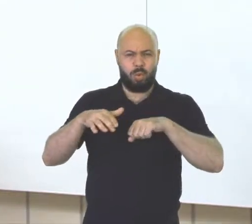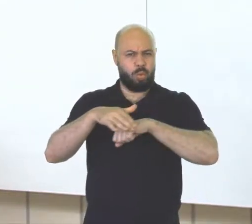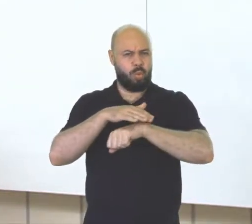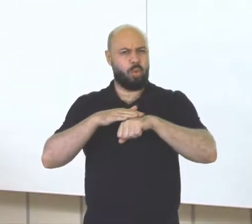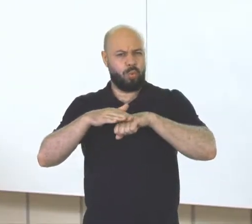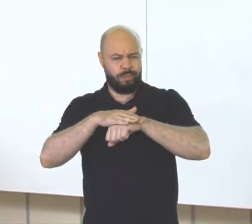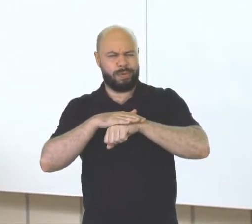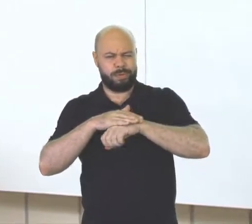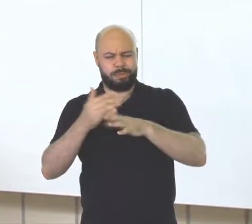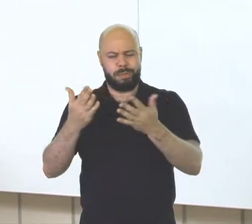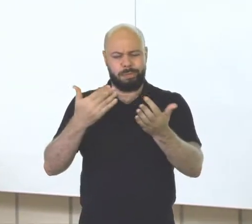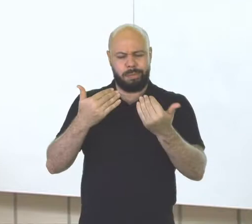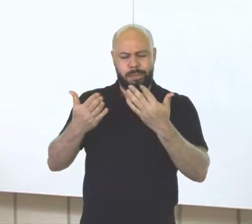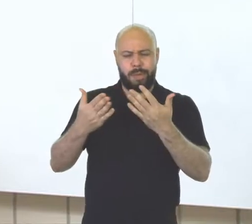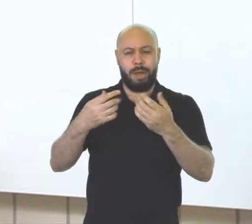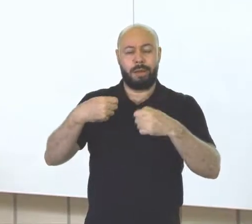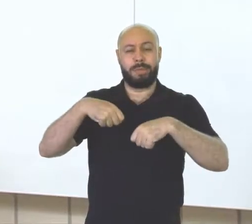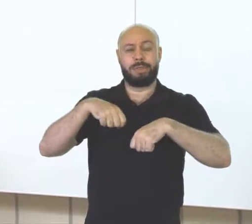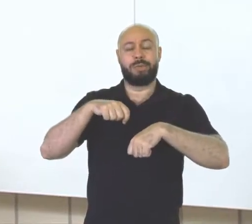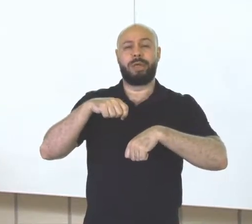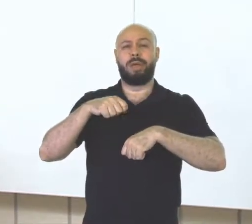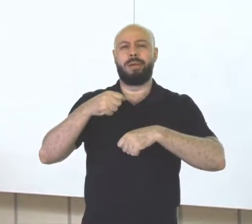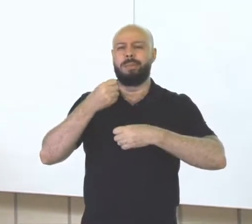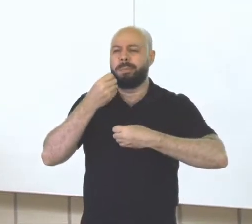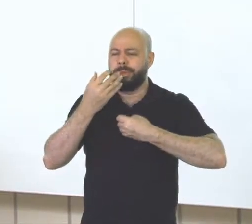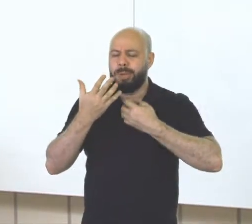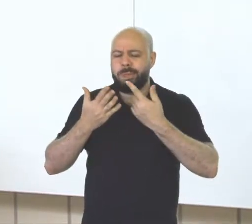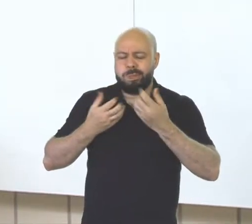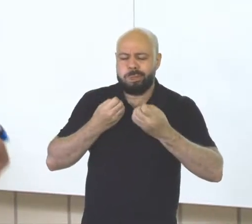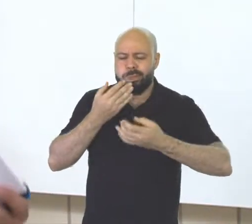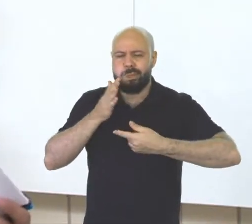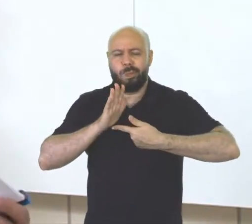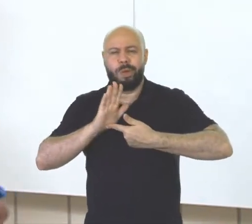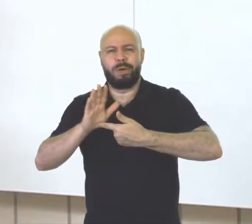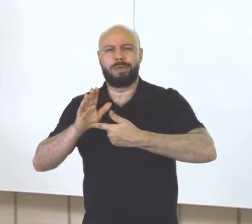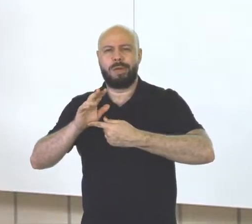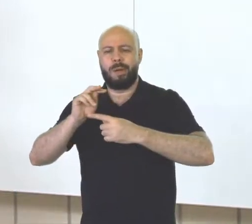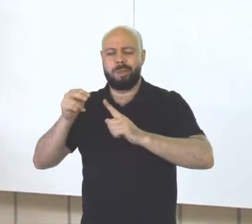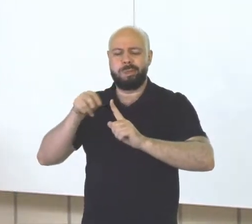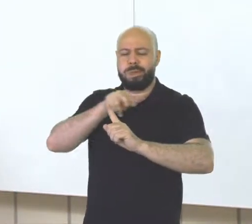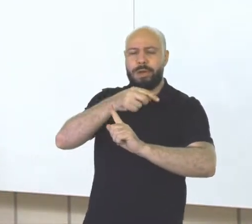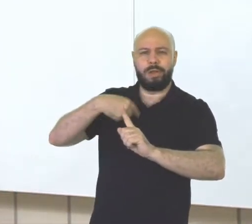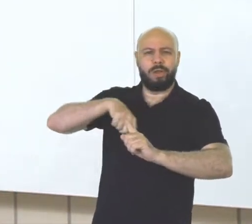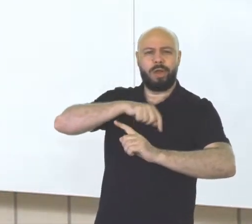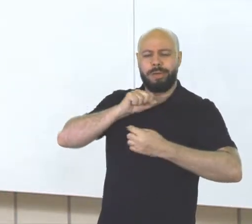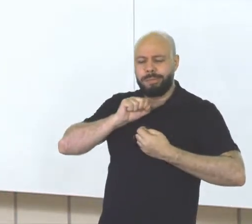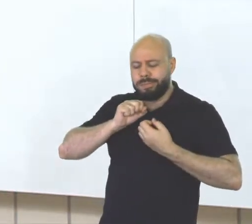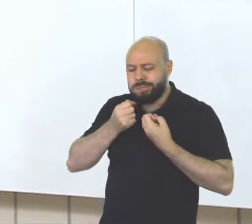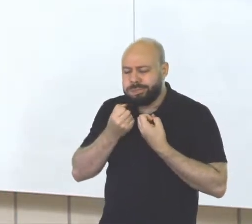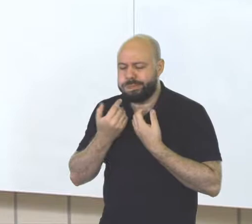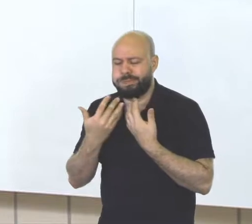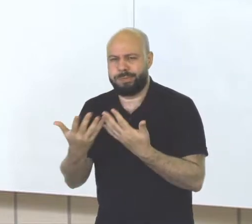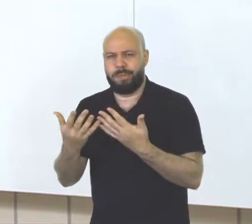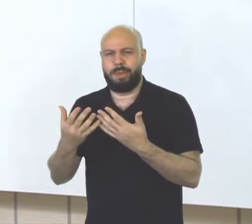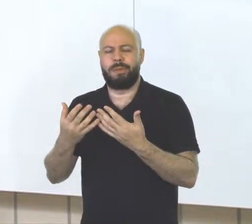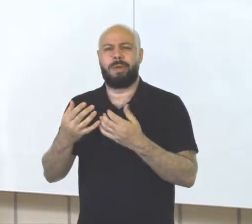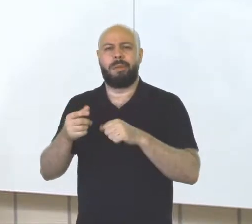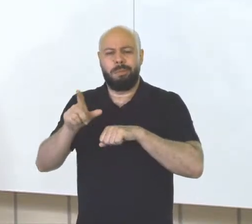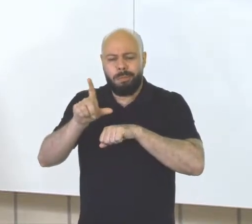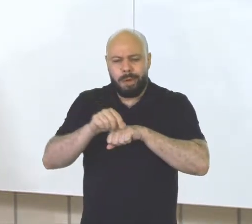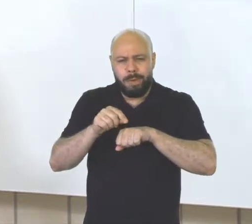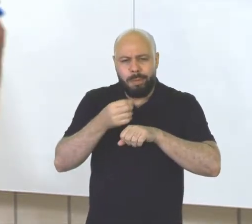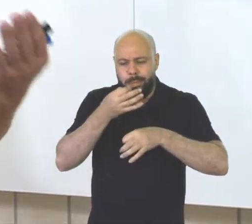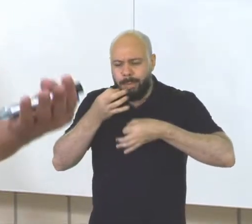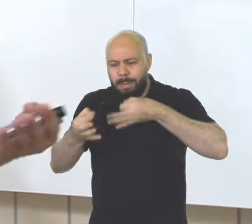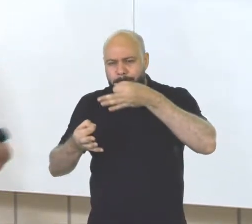conversação, nós precisamos de expor o nosso ponto de vista, não é verdade? Nós precisamos de argumentar,